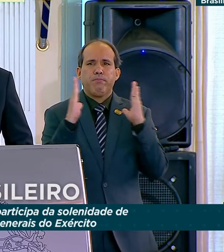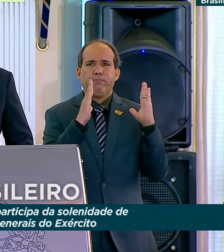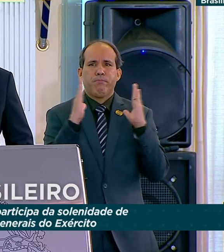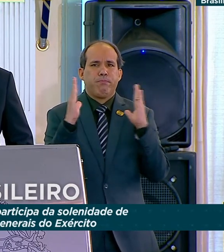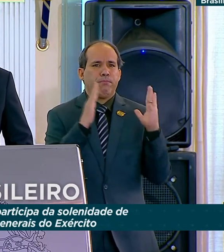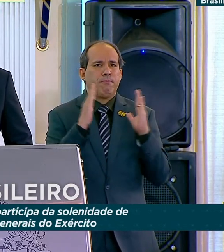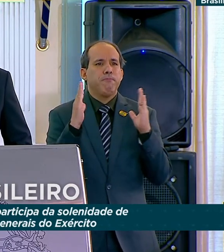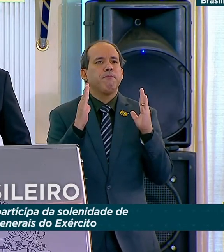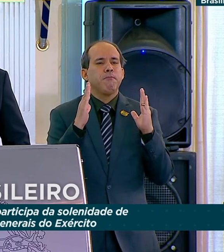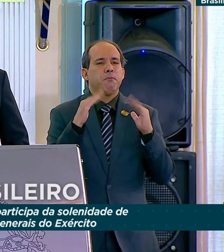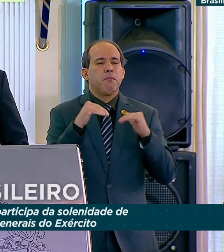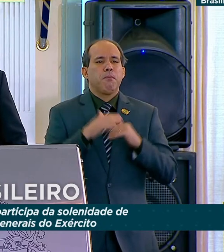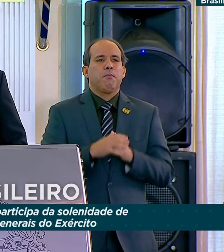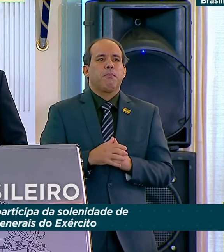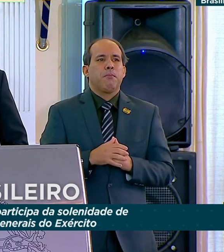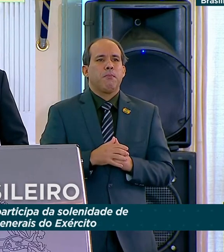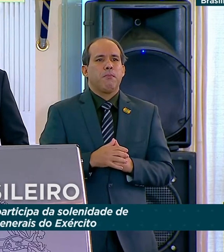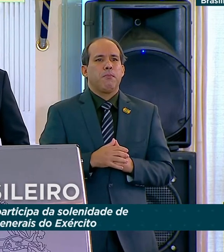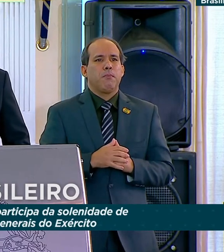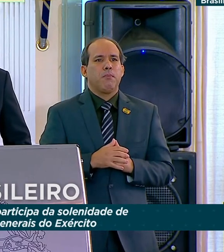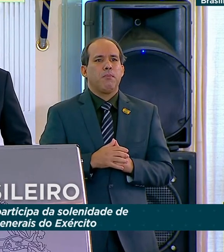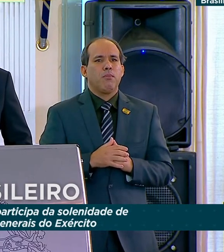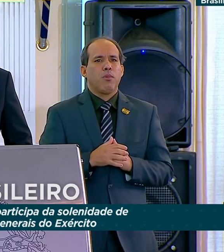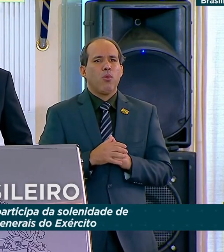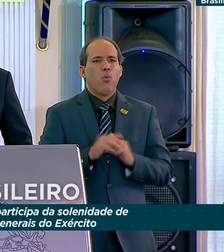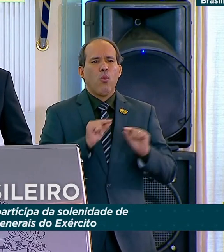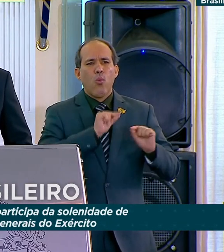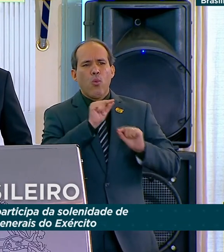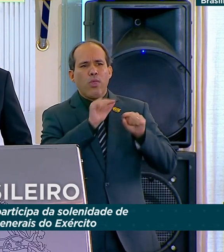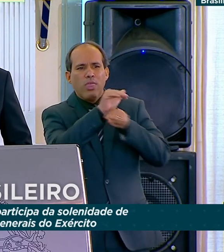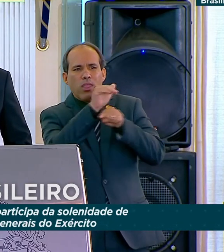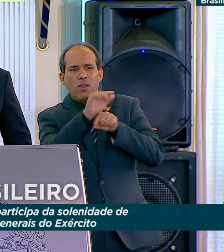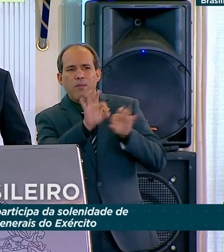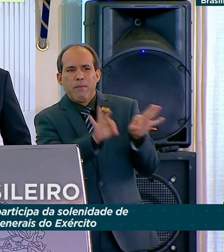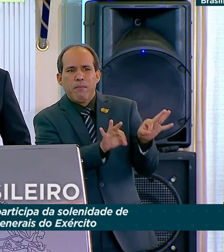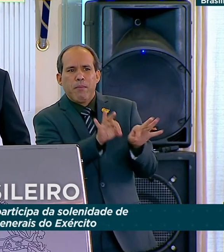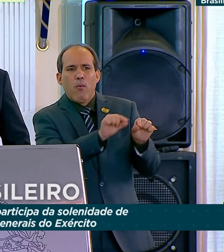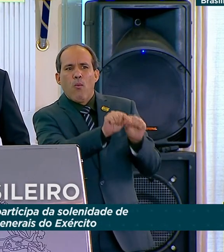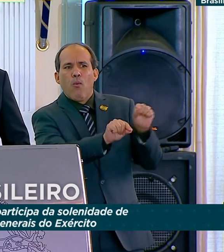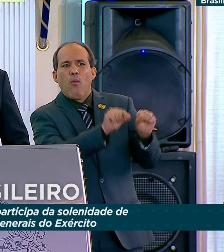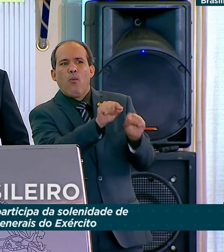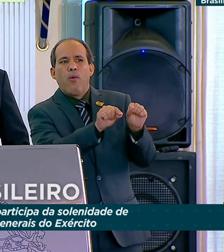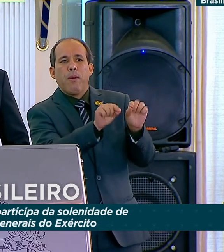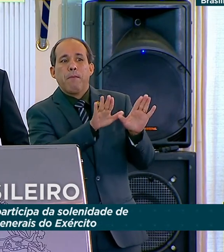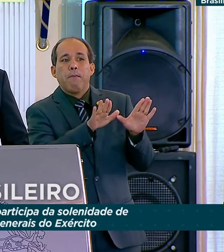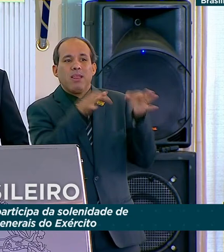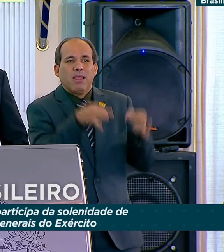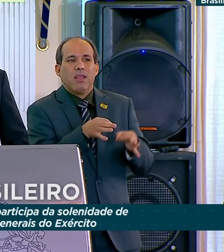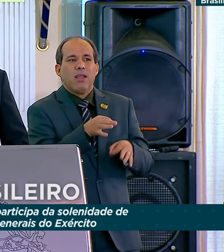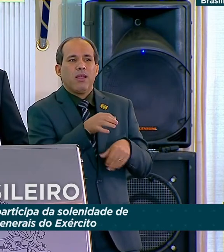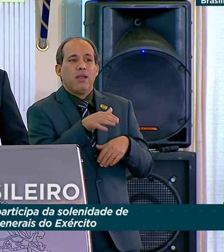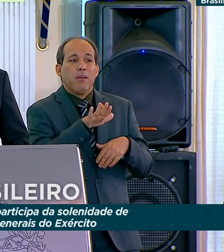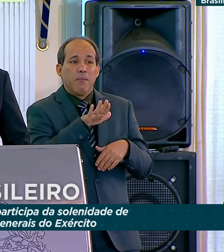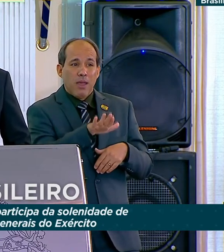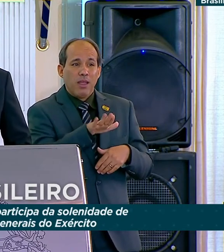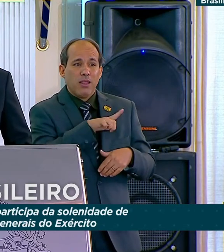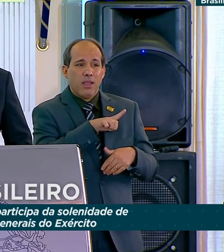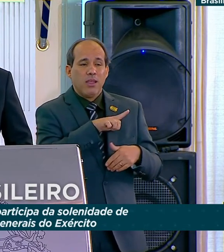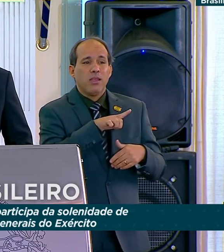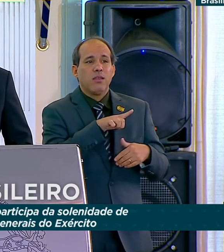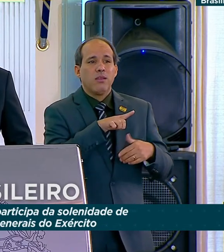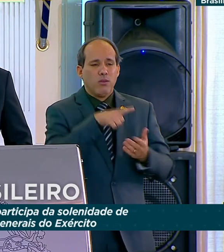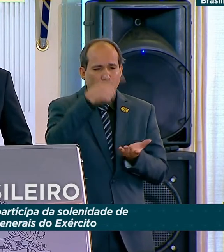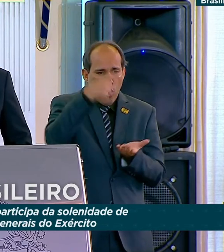um tanto quanto em precisa mas temos a certeza pelo nosso